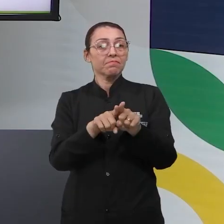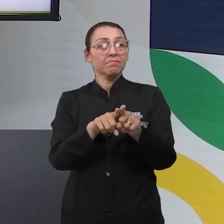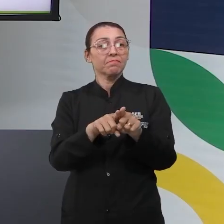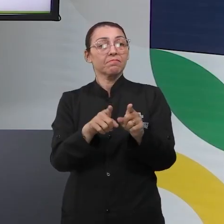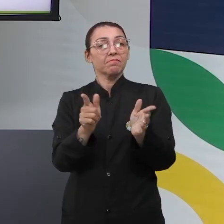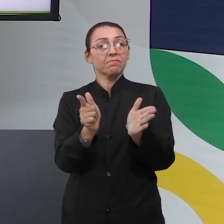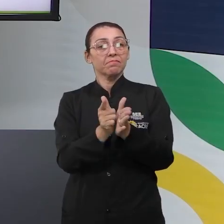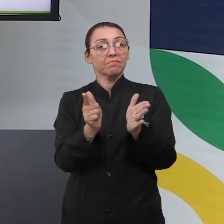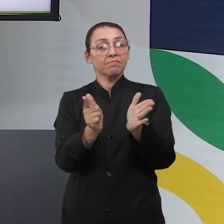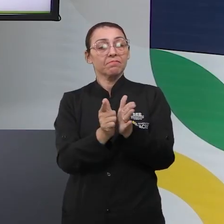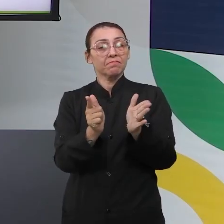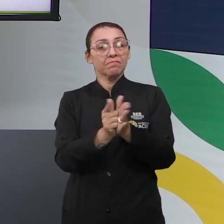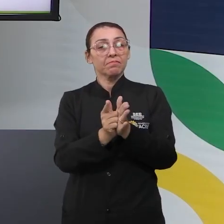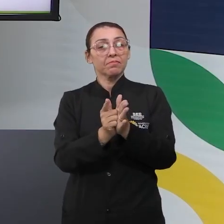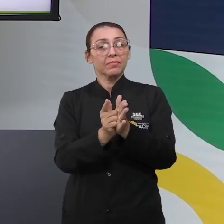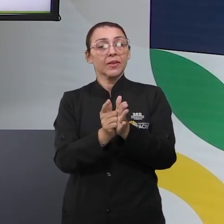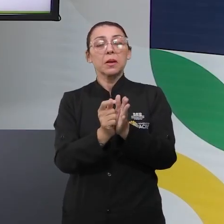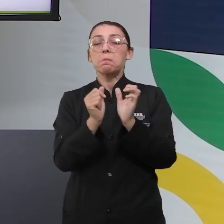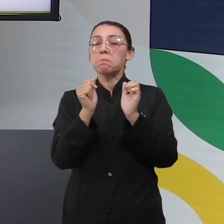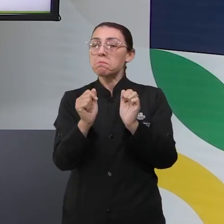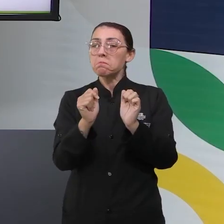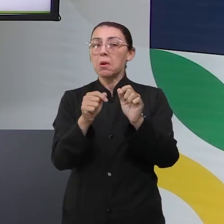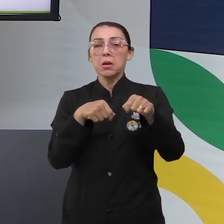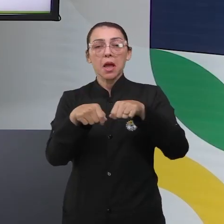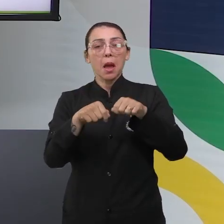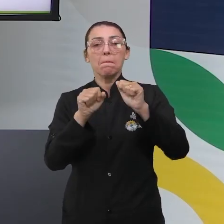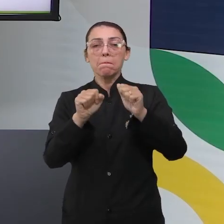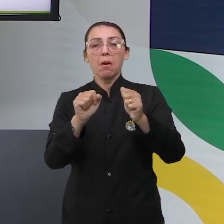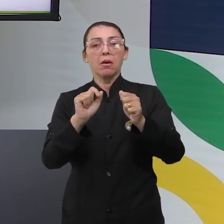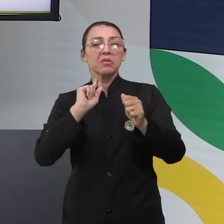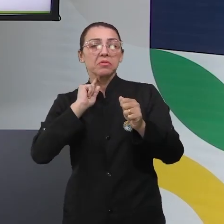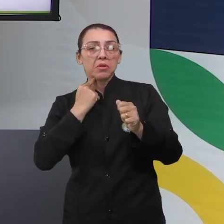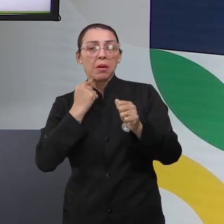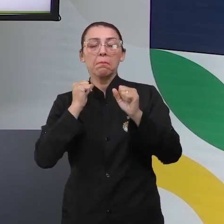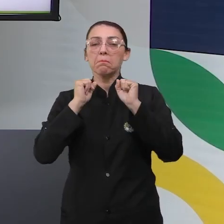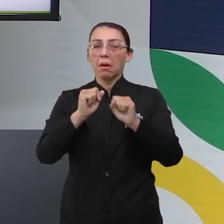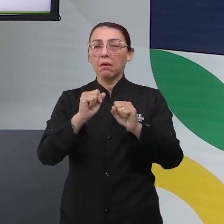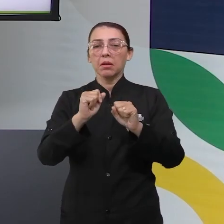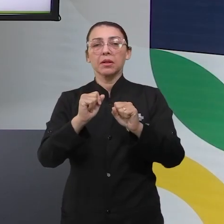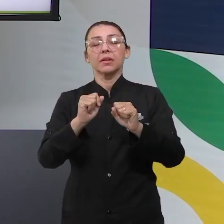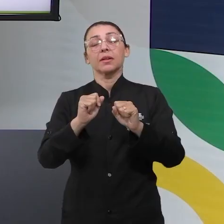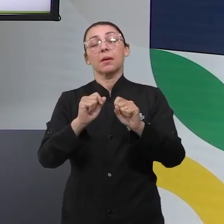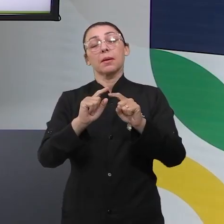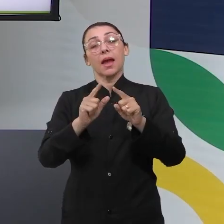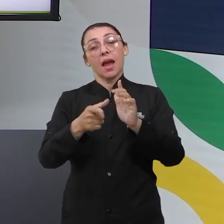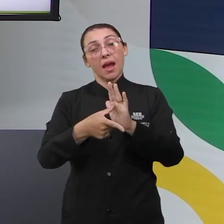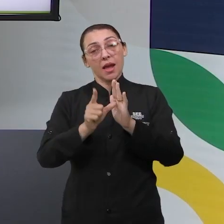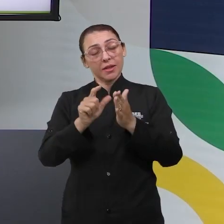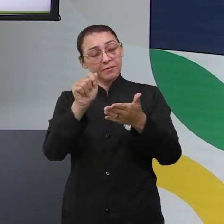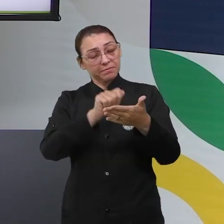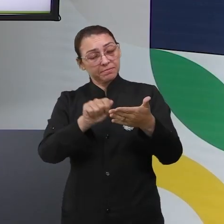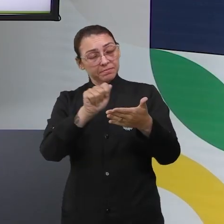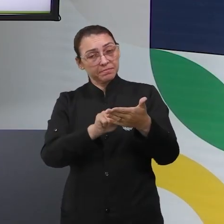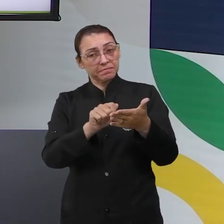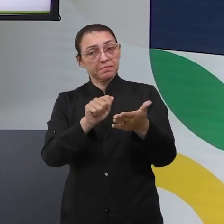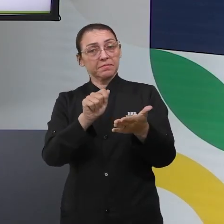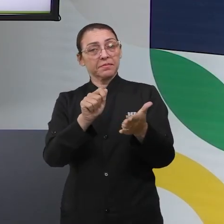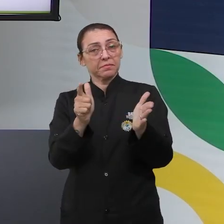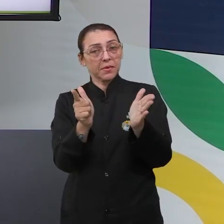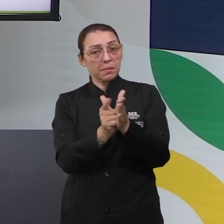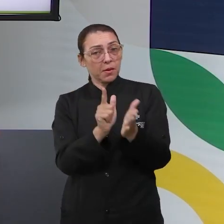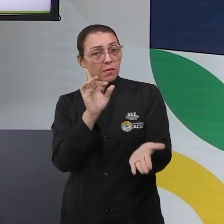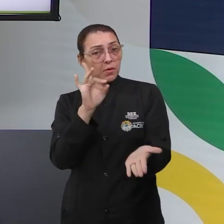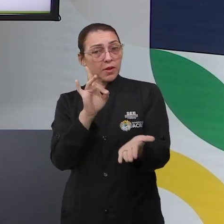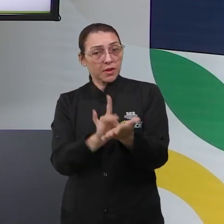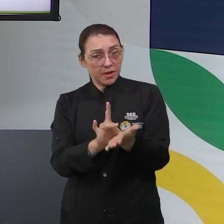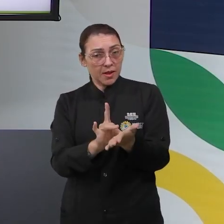de rascunho. O próprio nome já diz, você vai rascunhar. Então, antes de escrever o seu texto